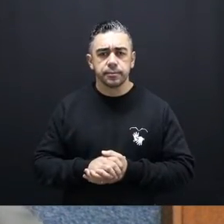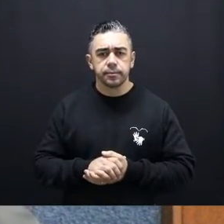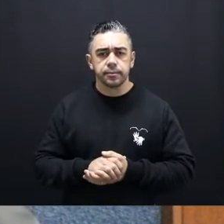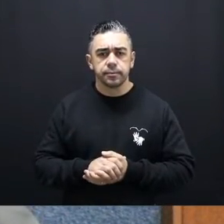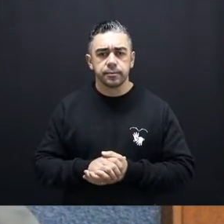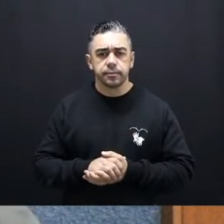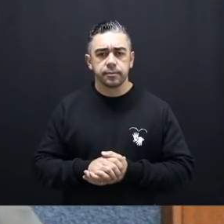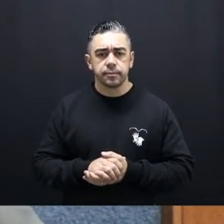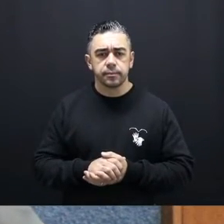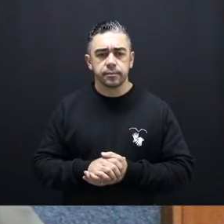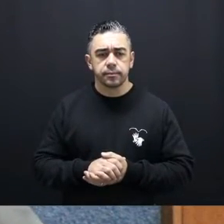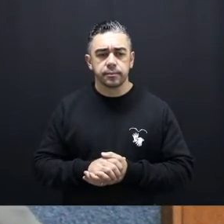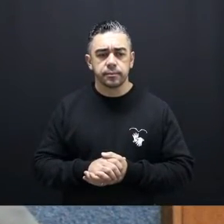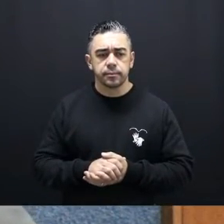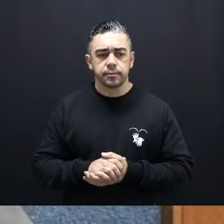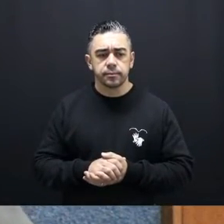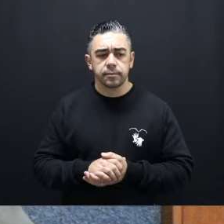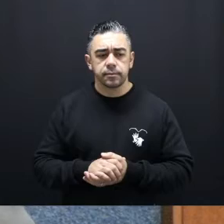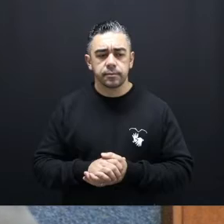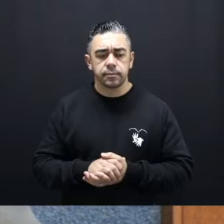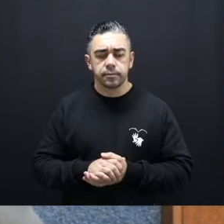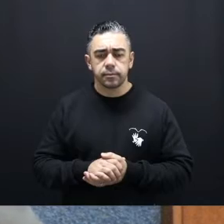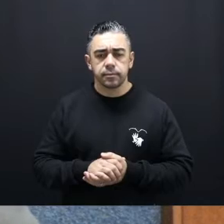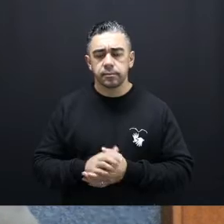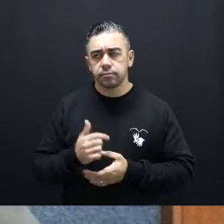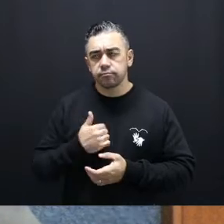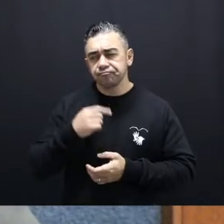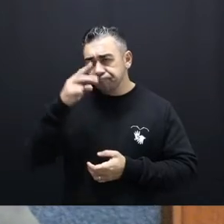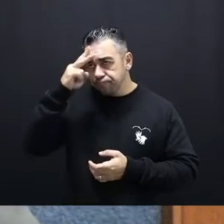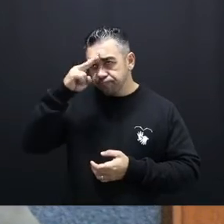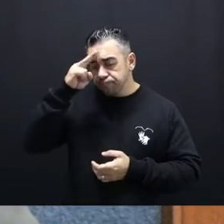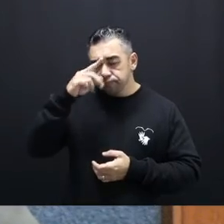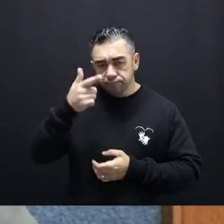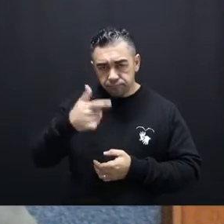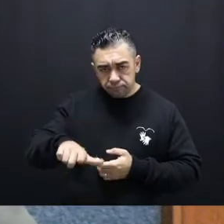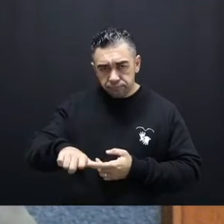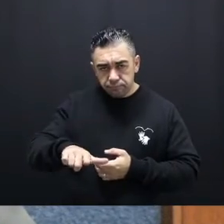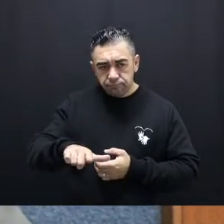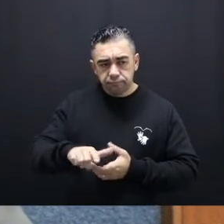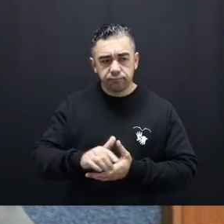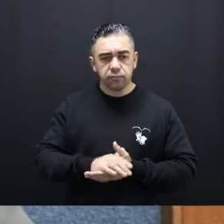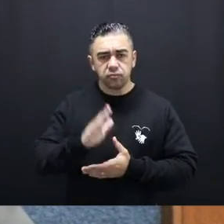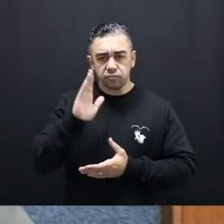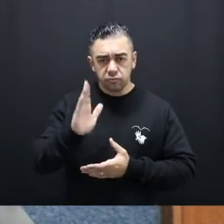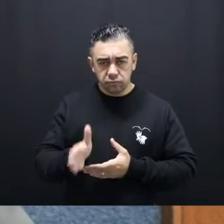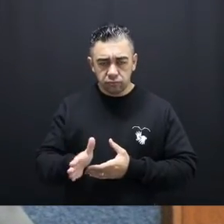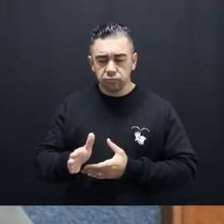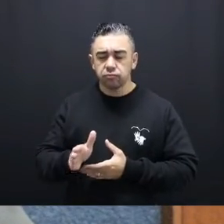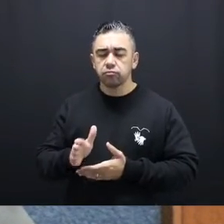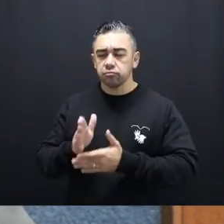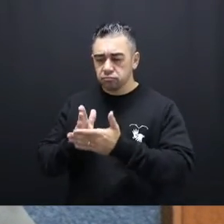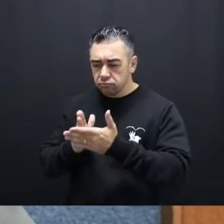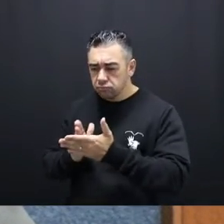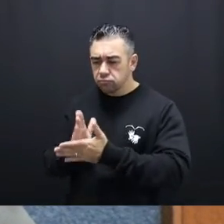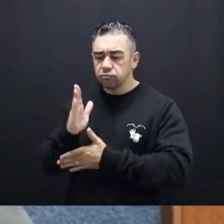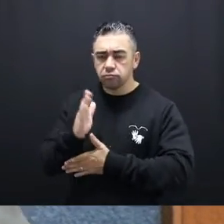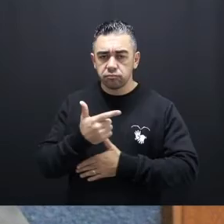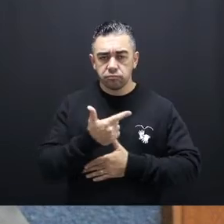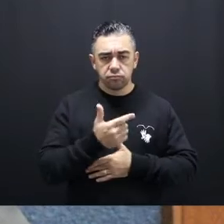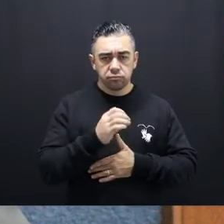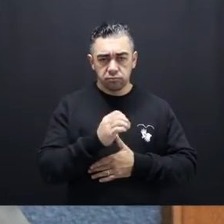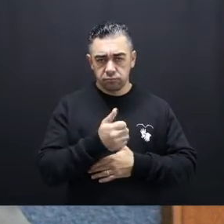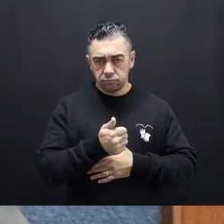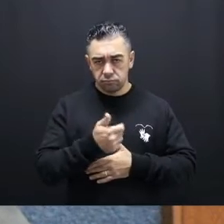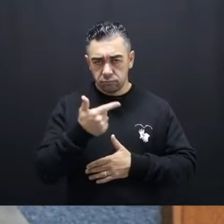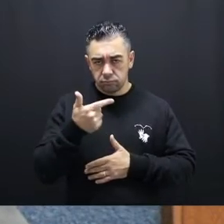o pé Relembrando acabar de ser leite em 2012 o que o normal de